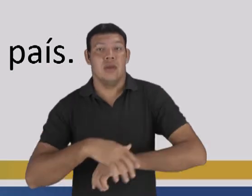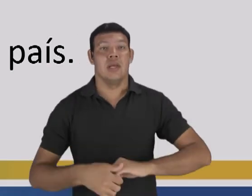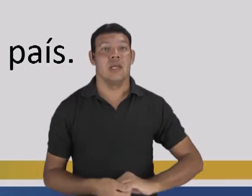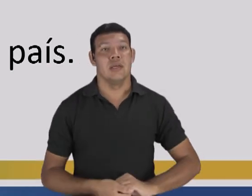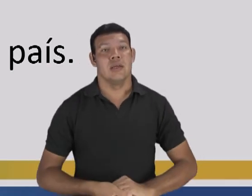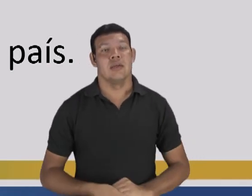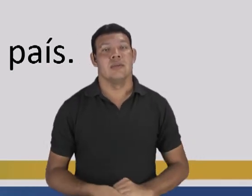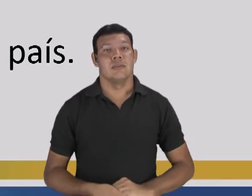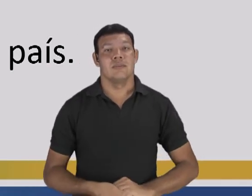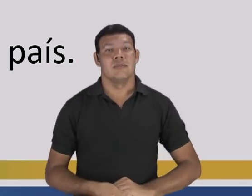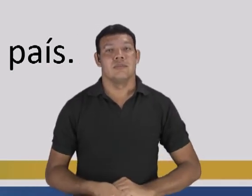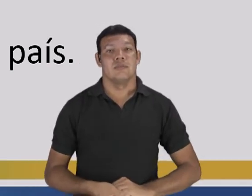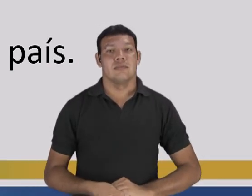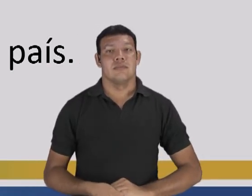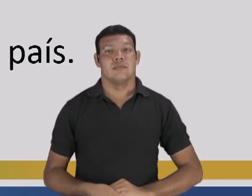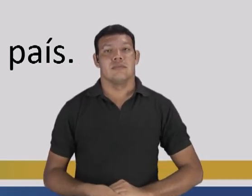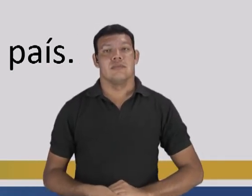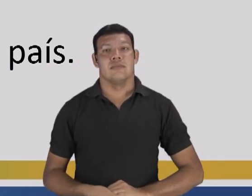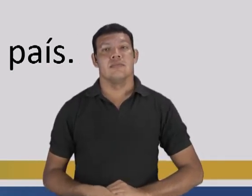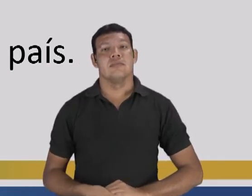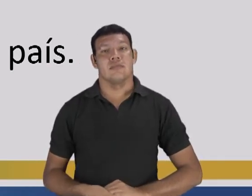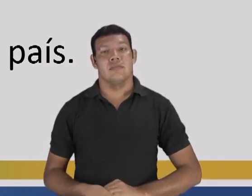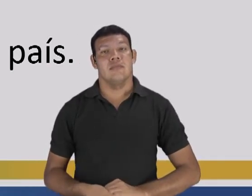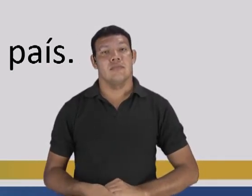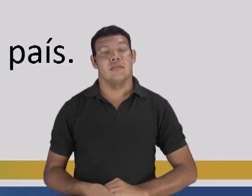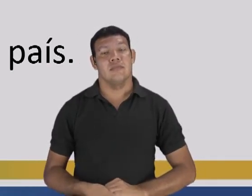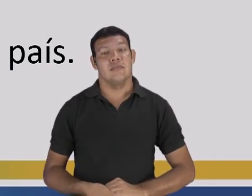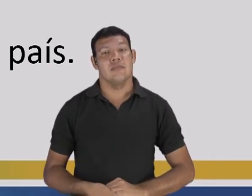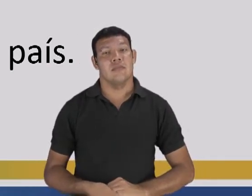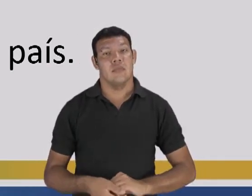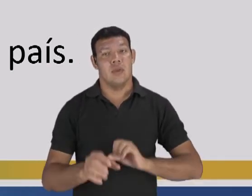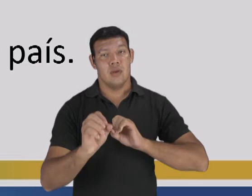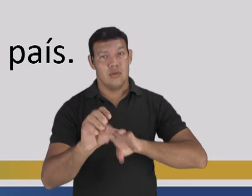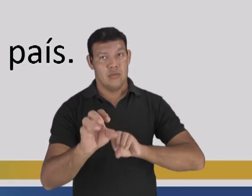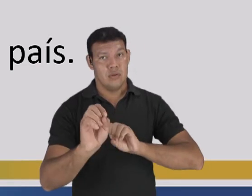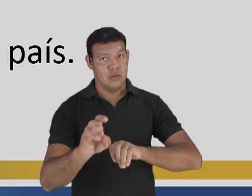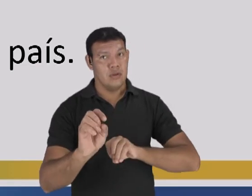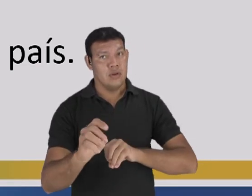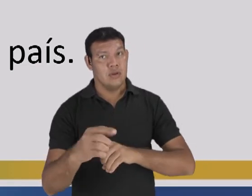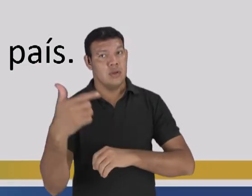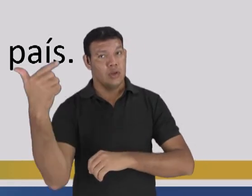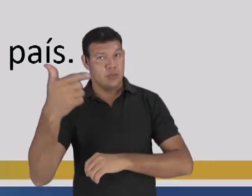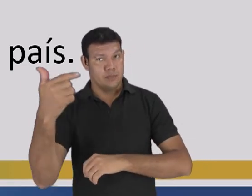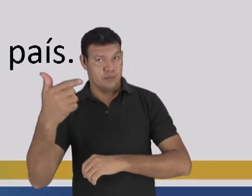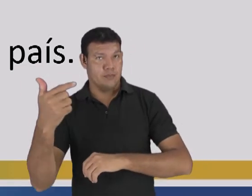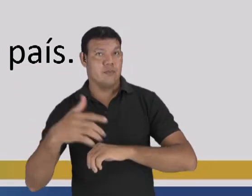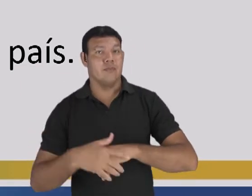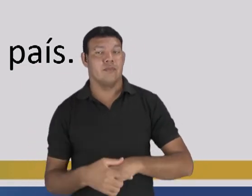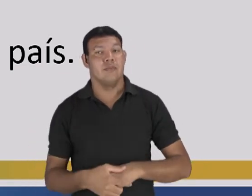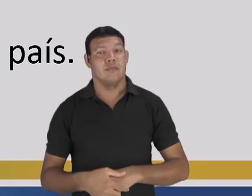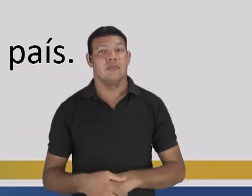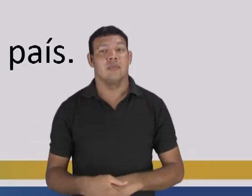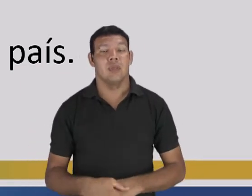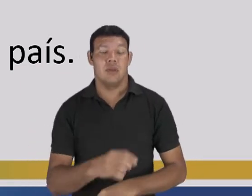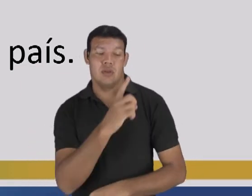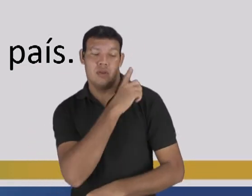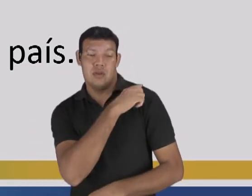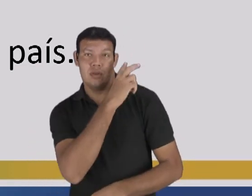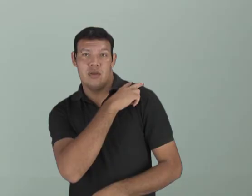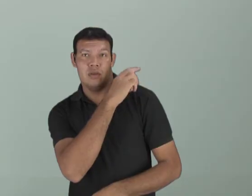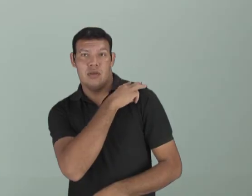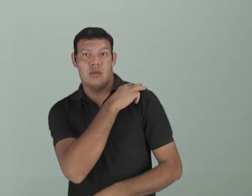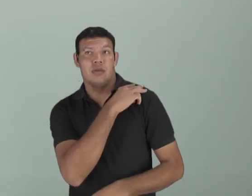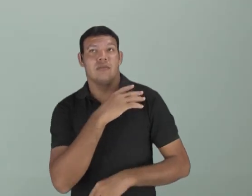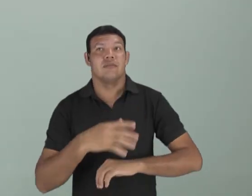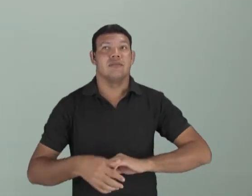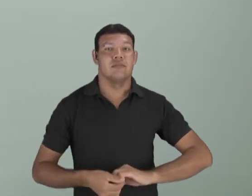E eu tenho o estudo secundário, que se refere ao ensino médio, né? Então é assim, ensinança básica, primária e